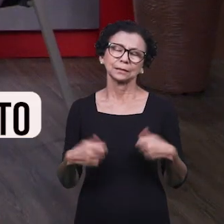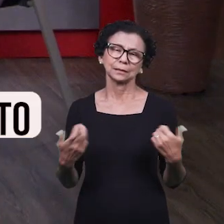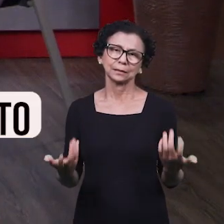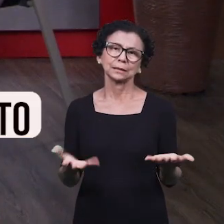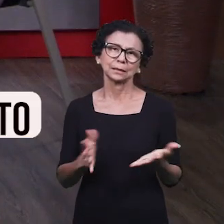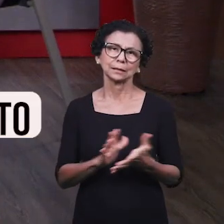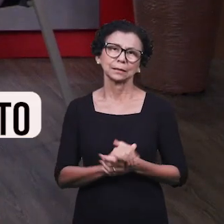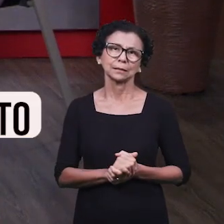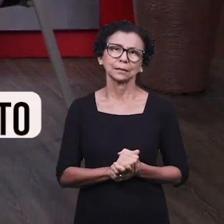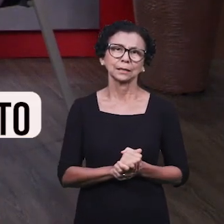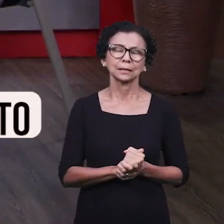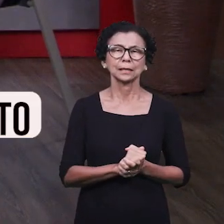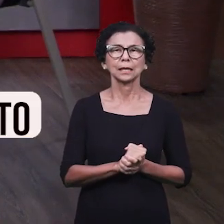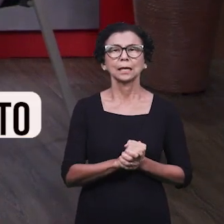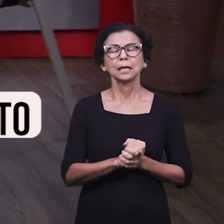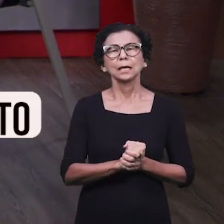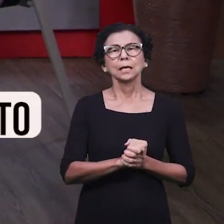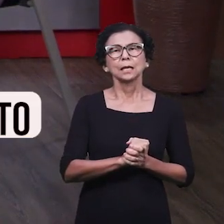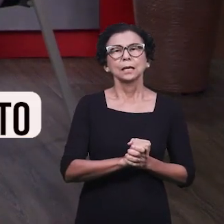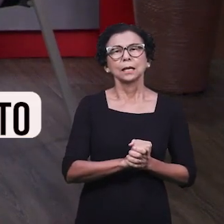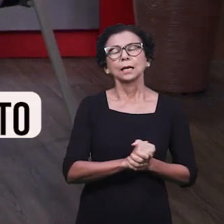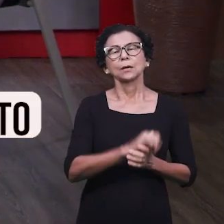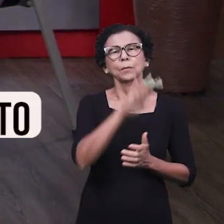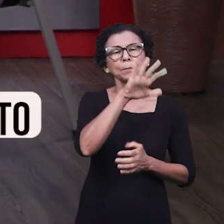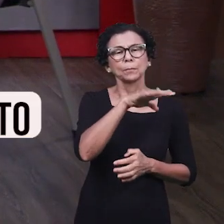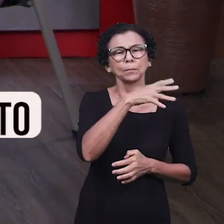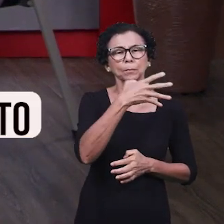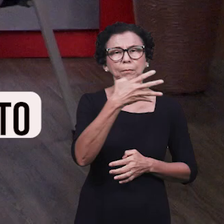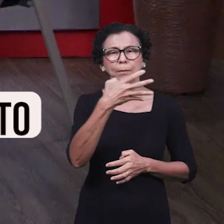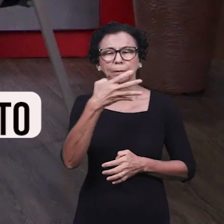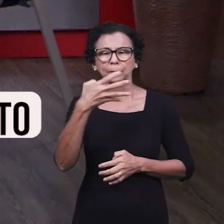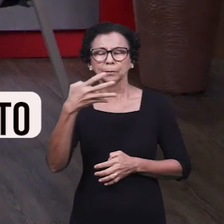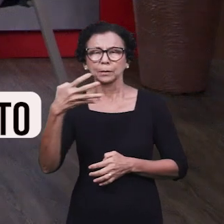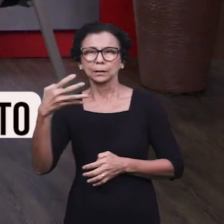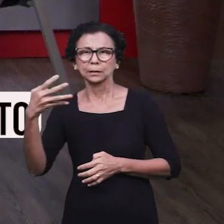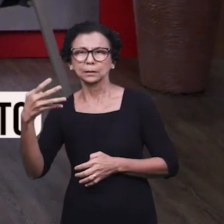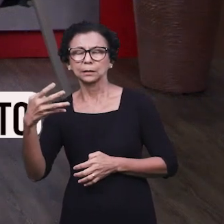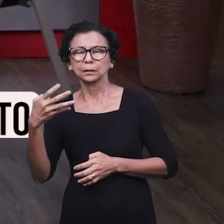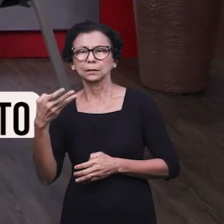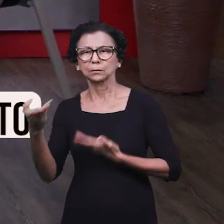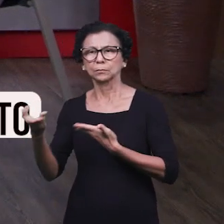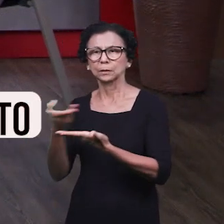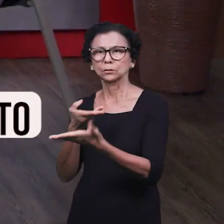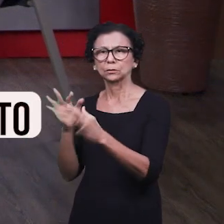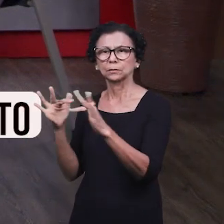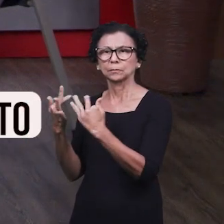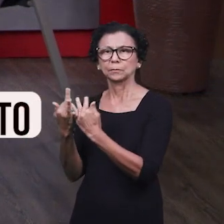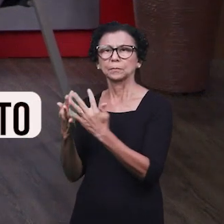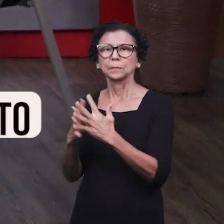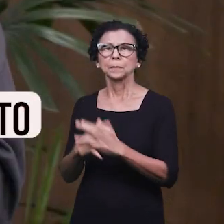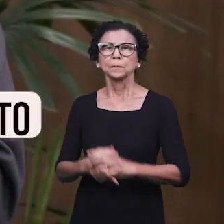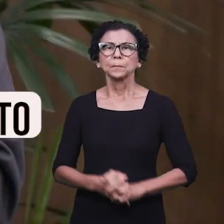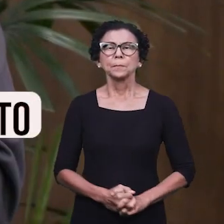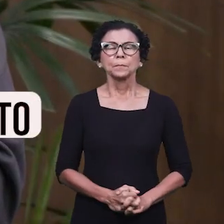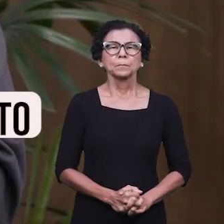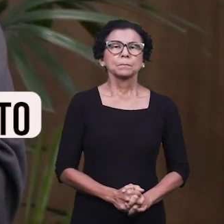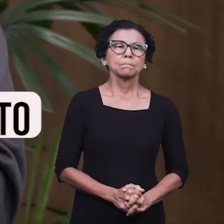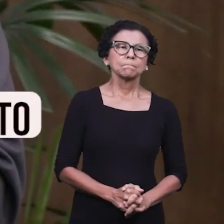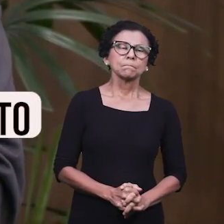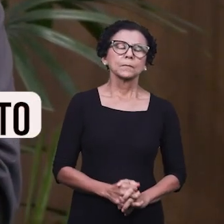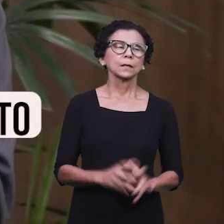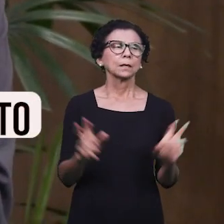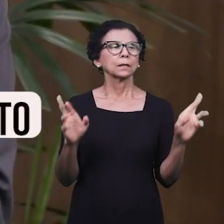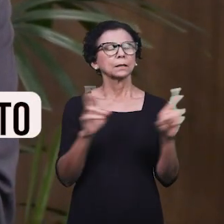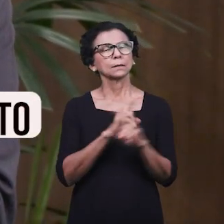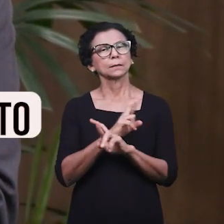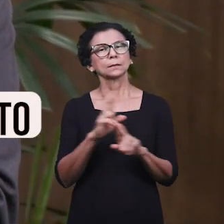boletim eletrônico, uma planilha que é Muito compartilhada com a bom. família. Agora, com relação, o Davina,